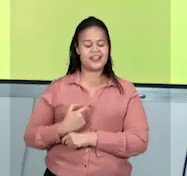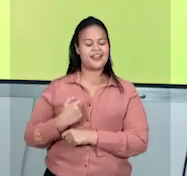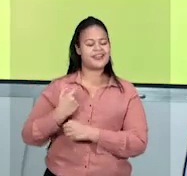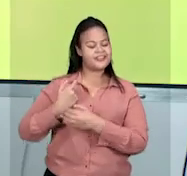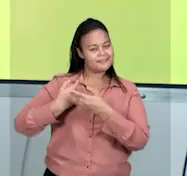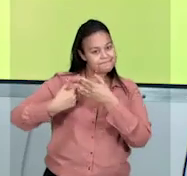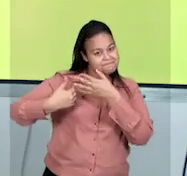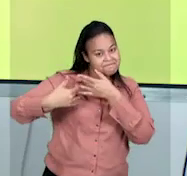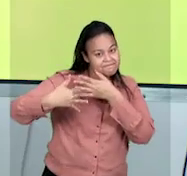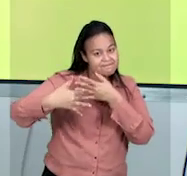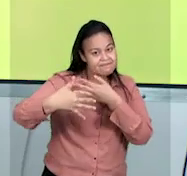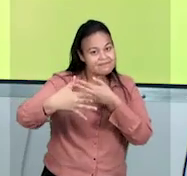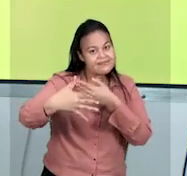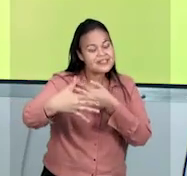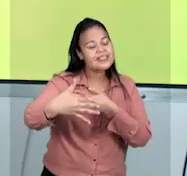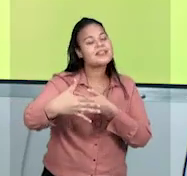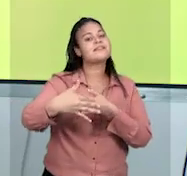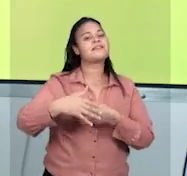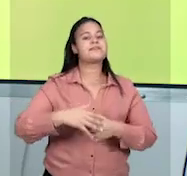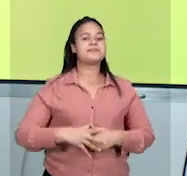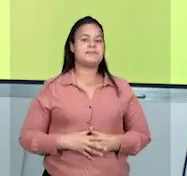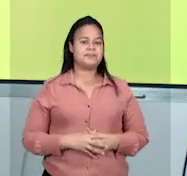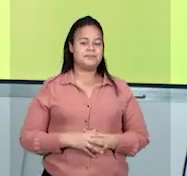além daquela pré-construção.